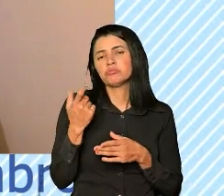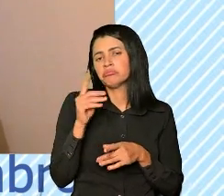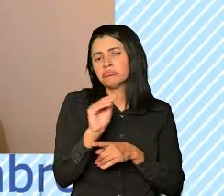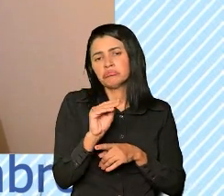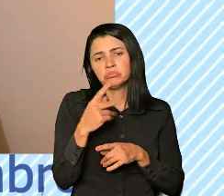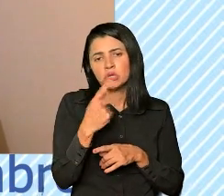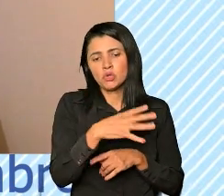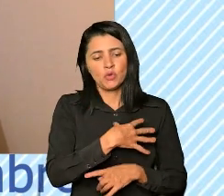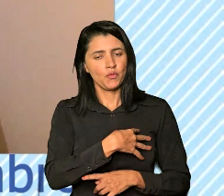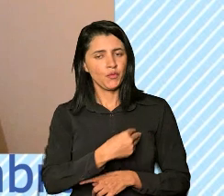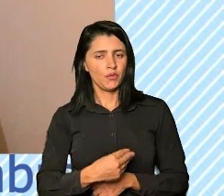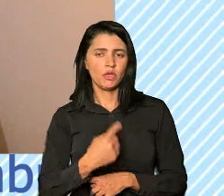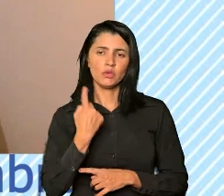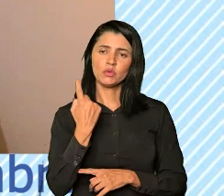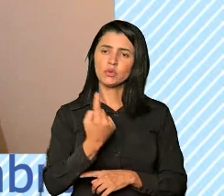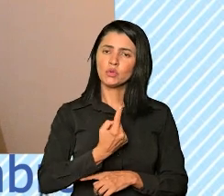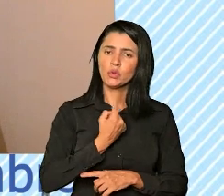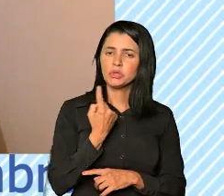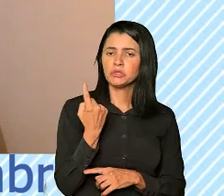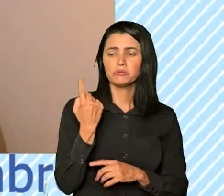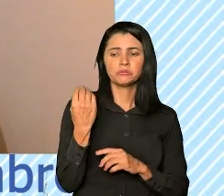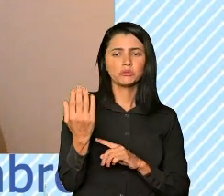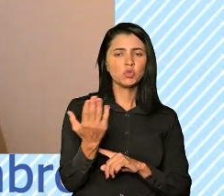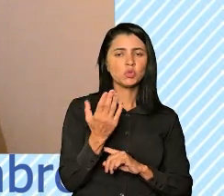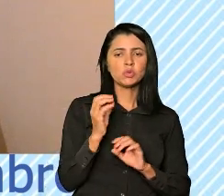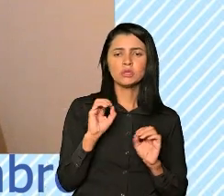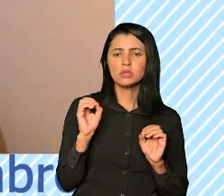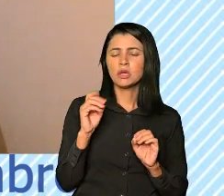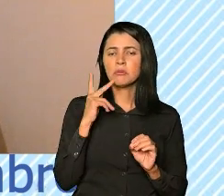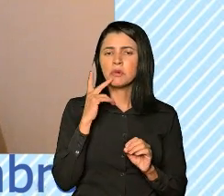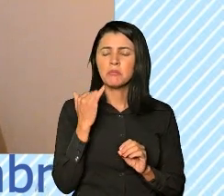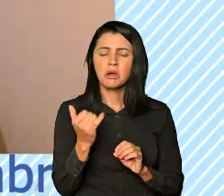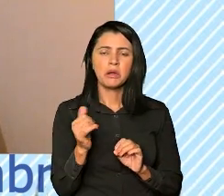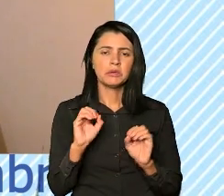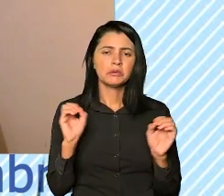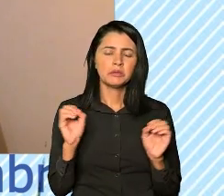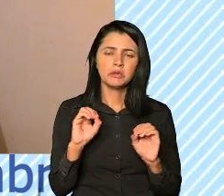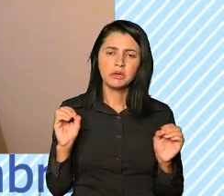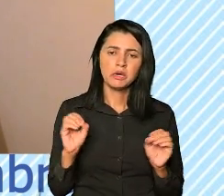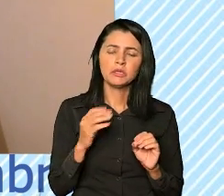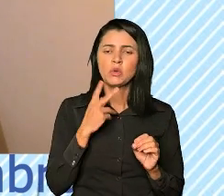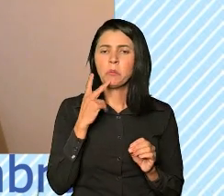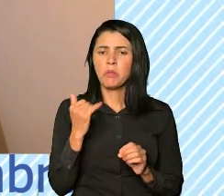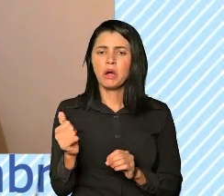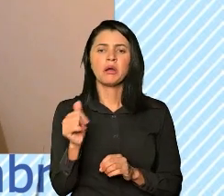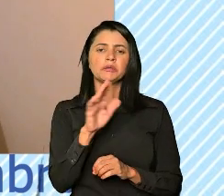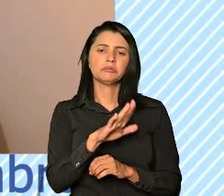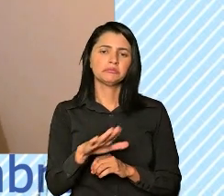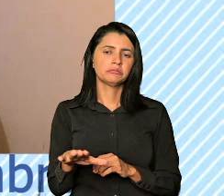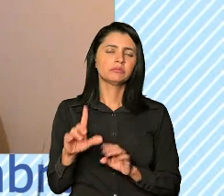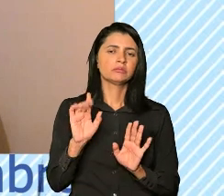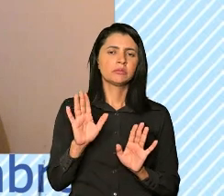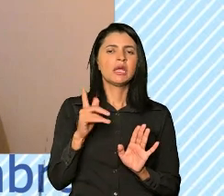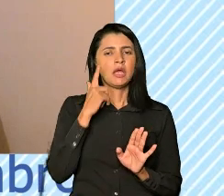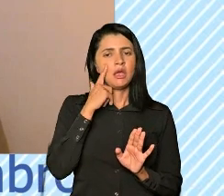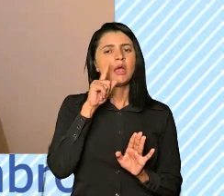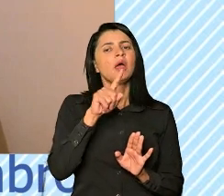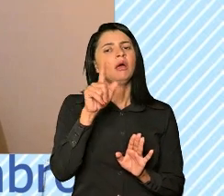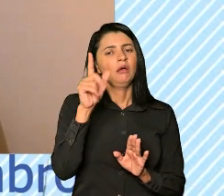seus filhos sozinha, sem a ajuda do pai das crianças. Então, é uma imagem